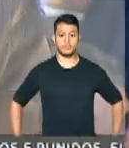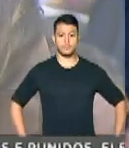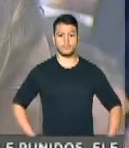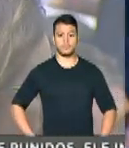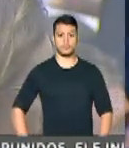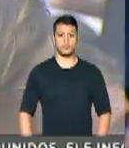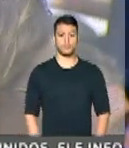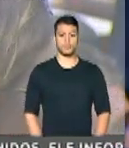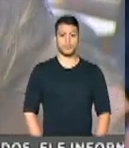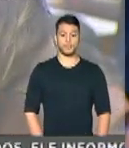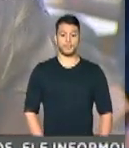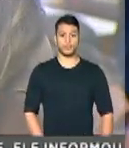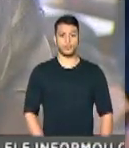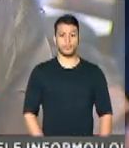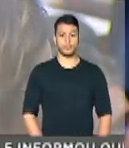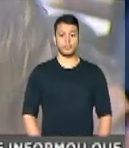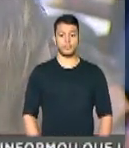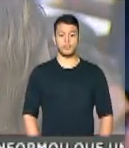Vamos ver.